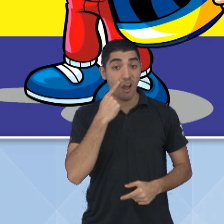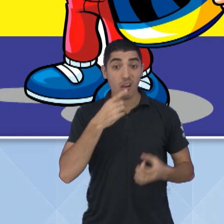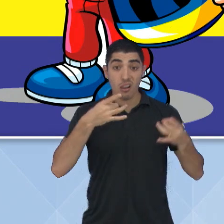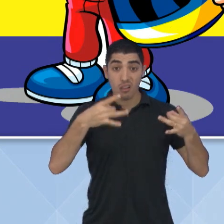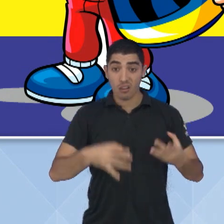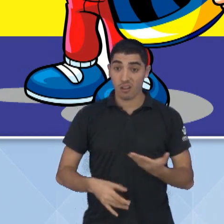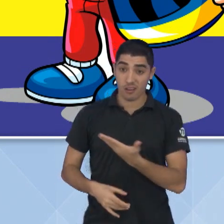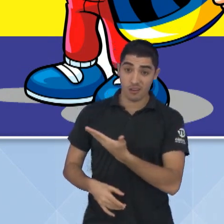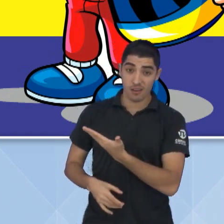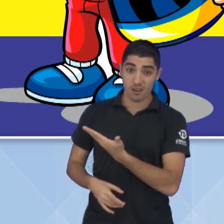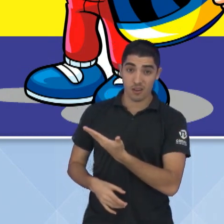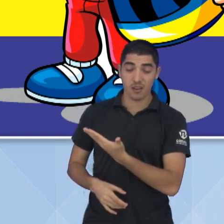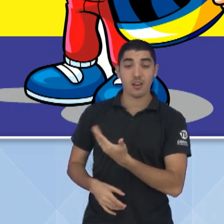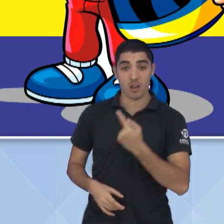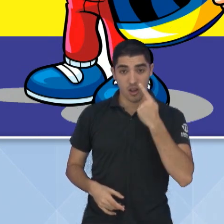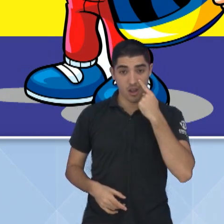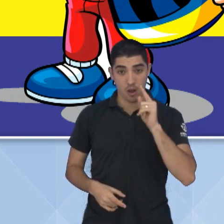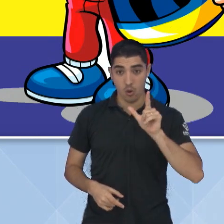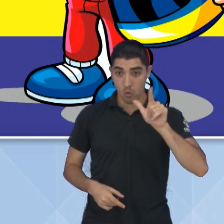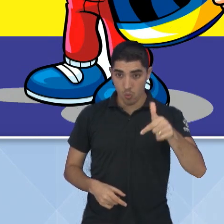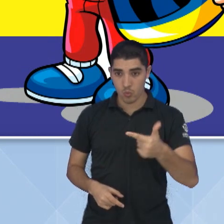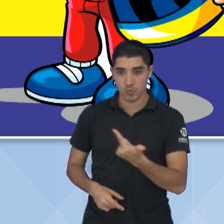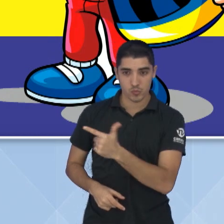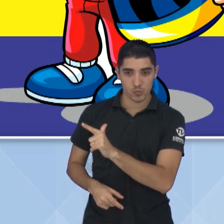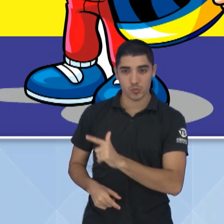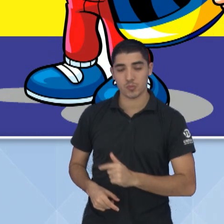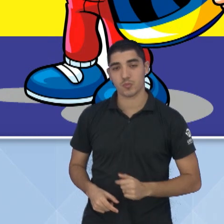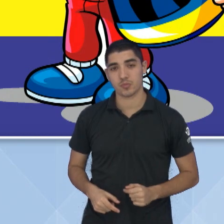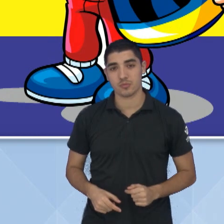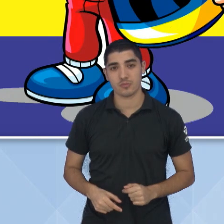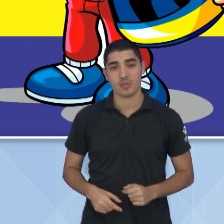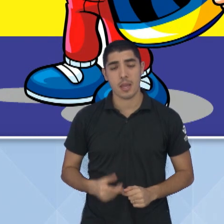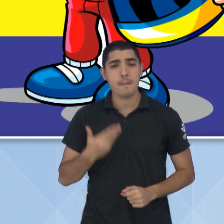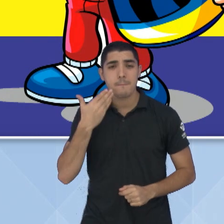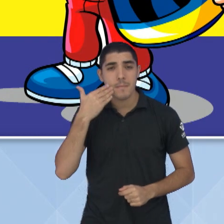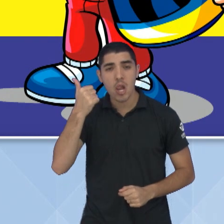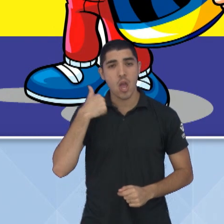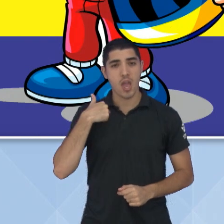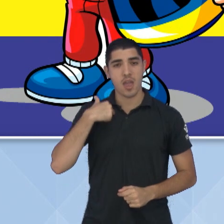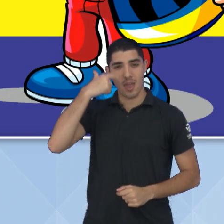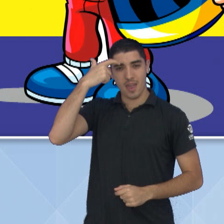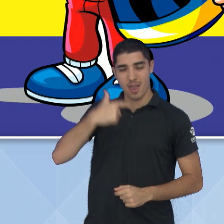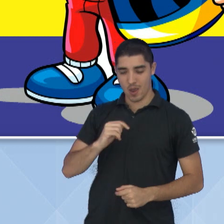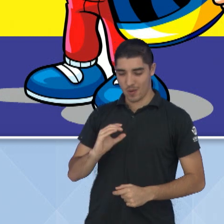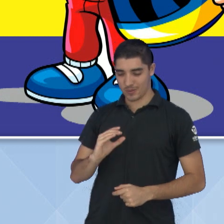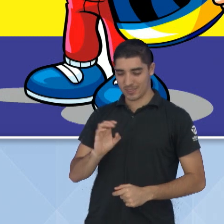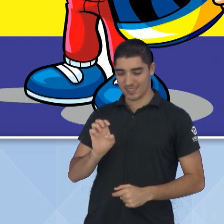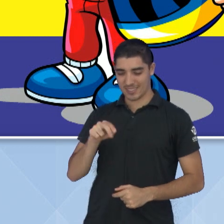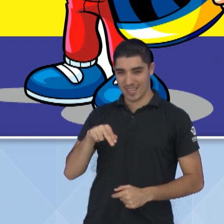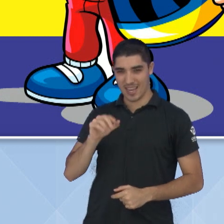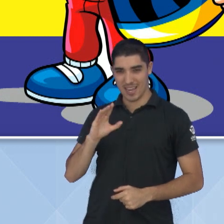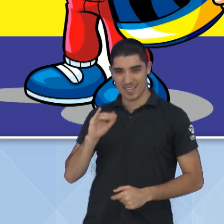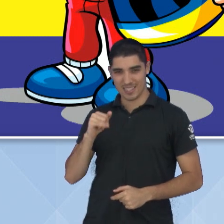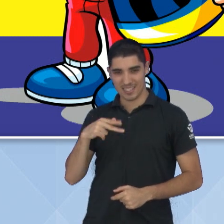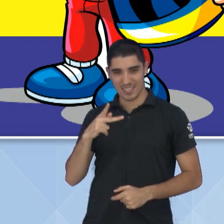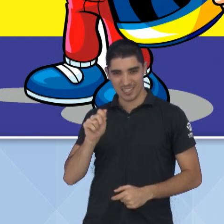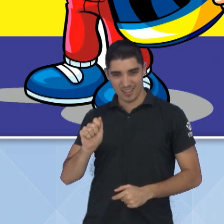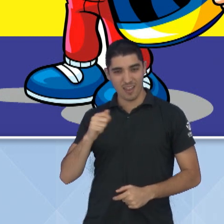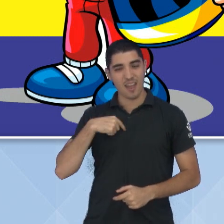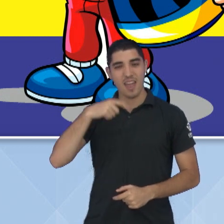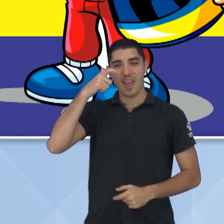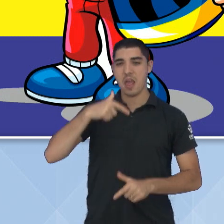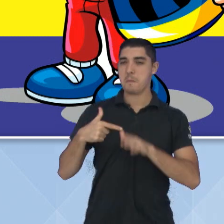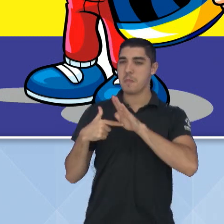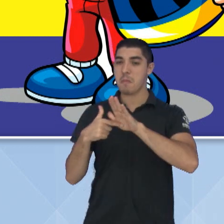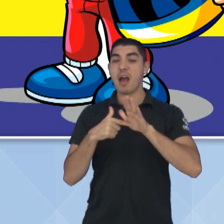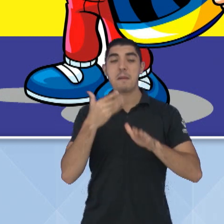aí, ó. Próximo. É preferível fazer Seninha na frente do Hospital do Retaguarda, fechado, do que ficar